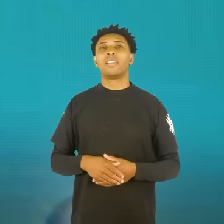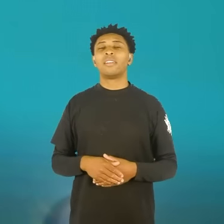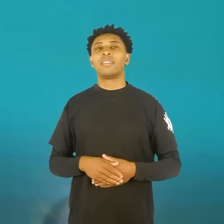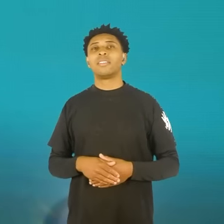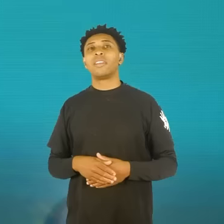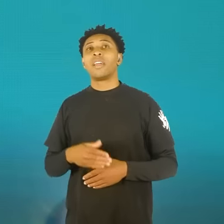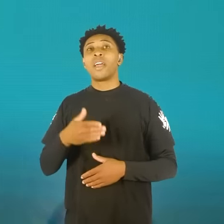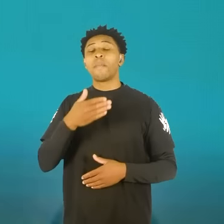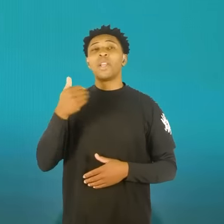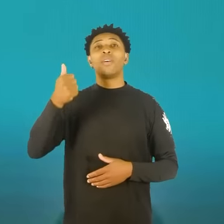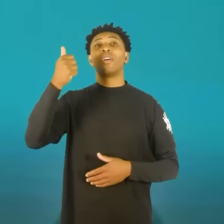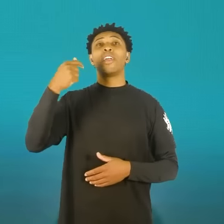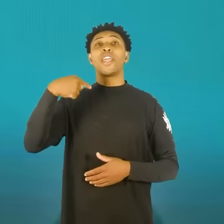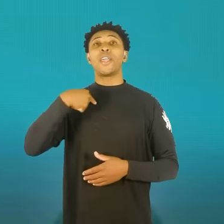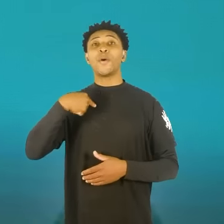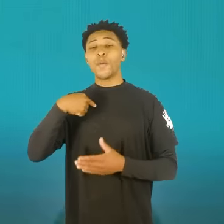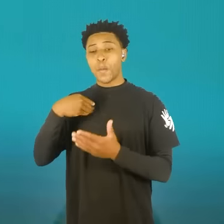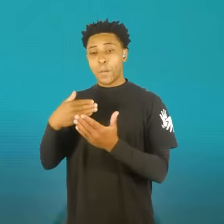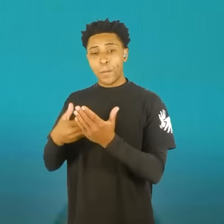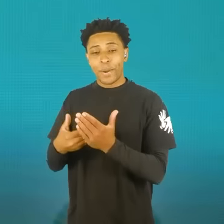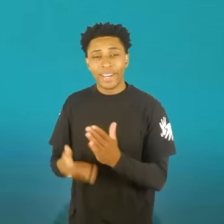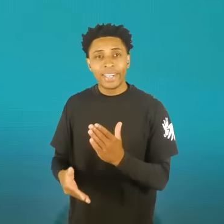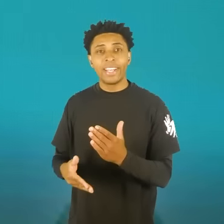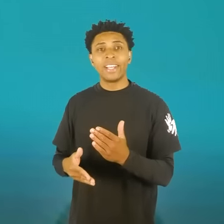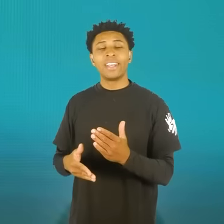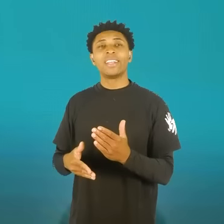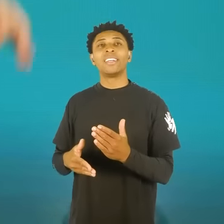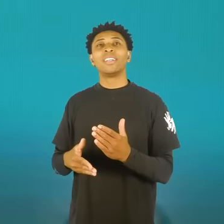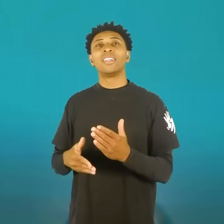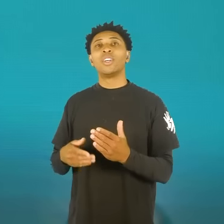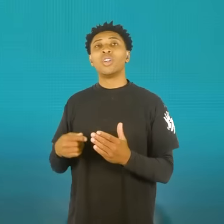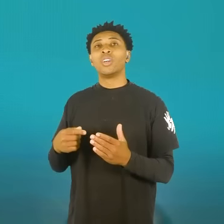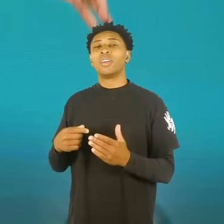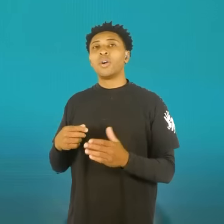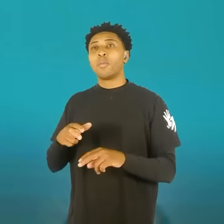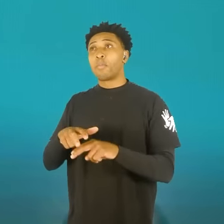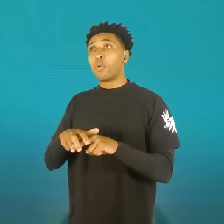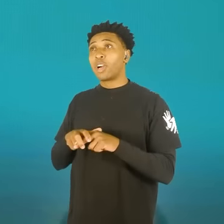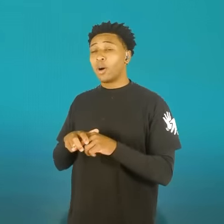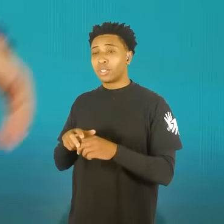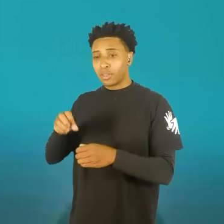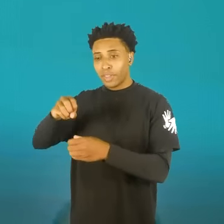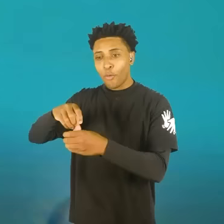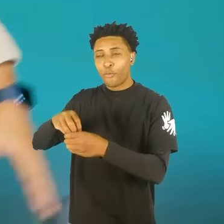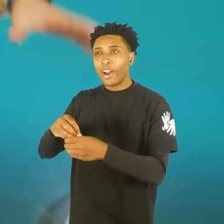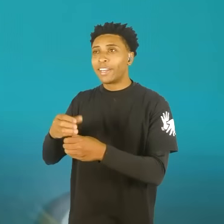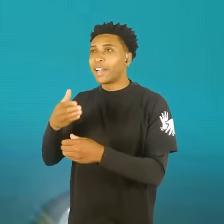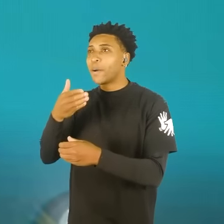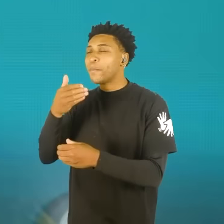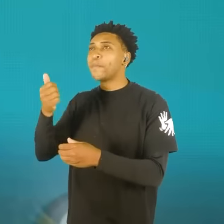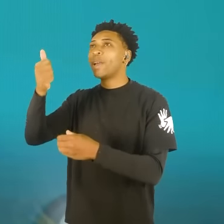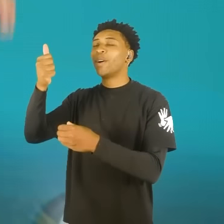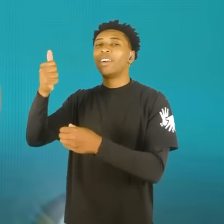Eu não sei o que você está vendo da sua vida, mas um adorador de verdade, ele é capaz de morrer para manter a sua adoração. Eu